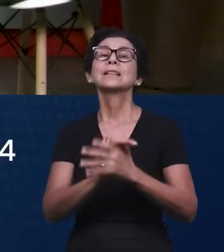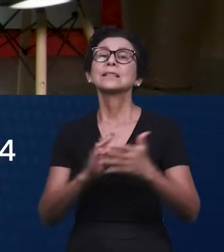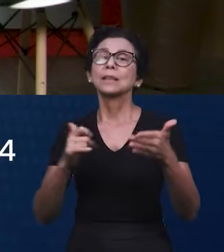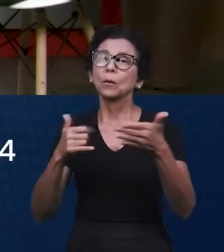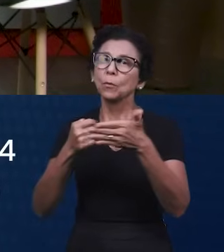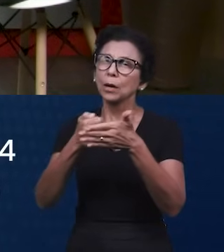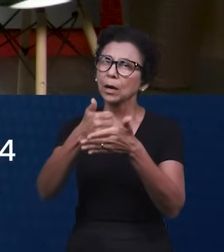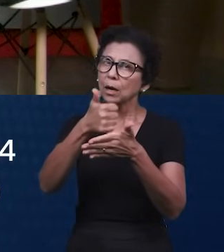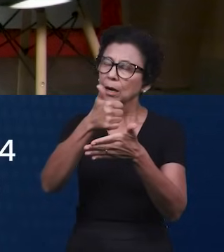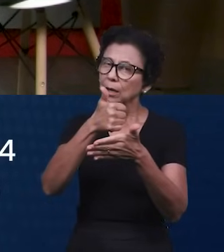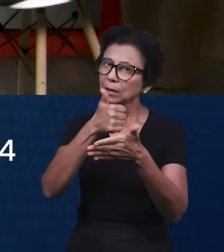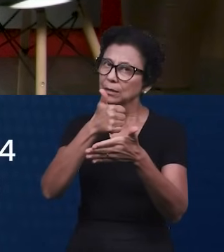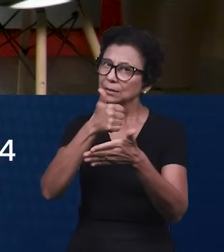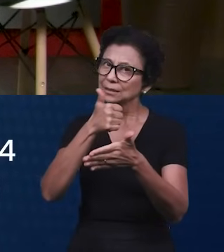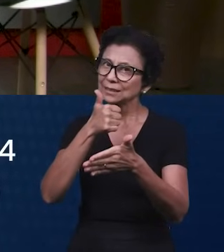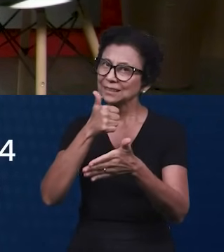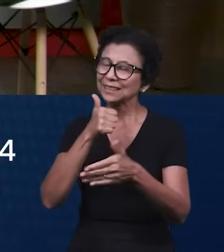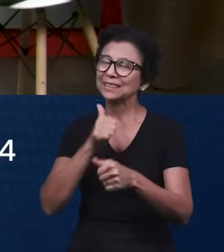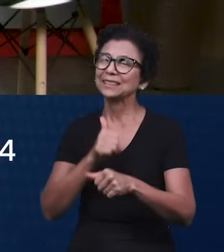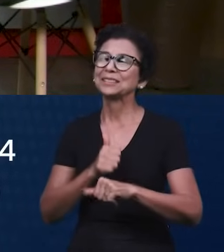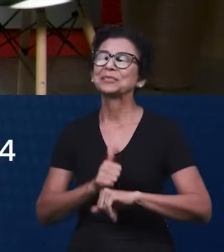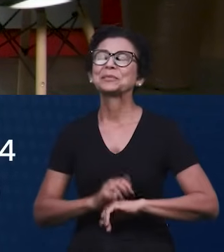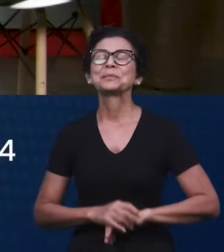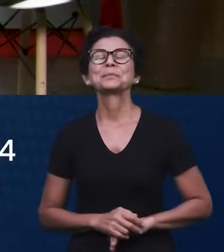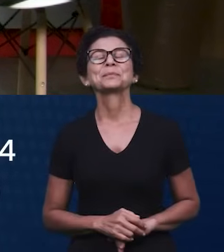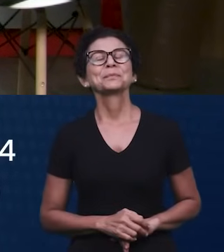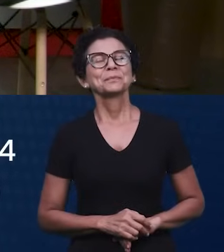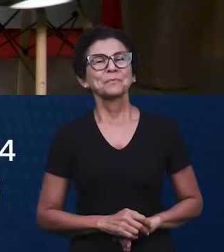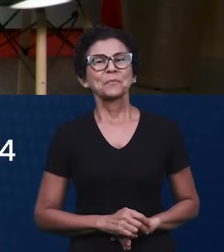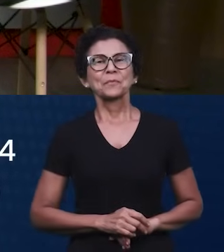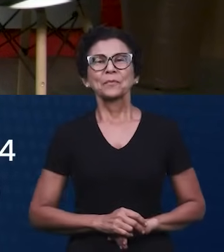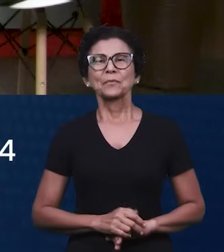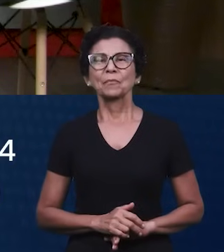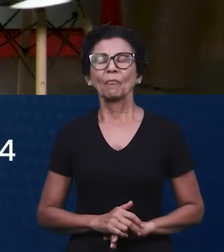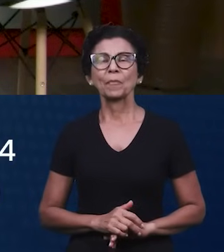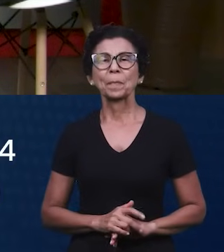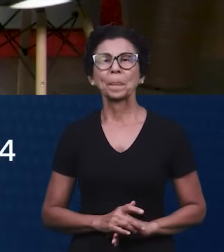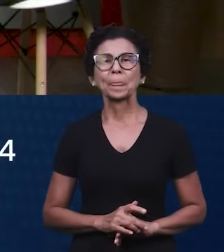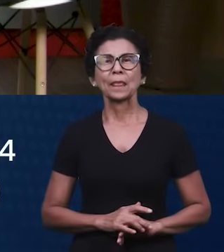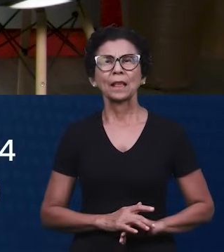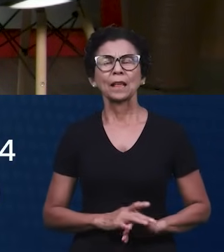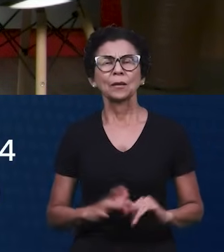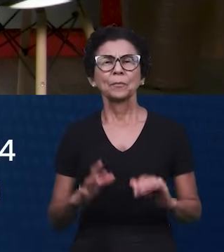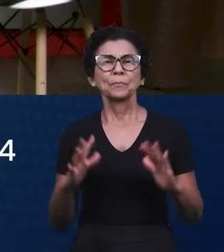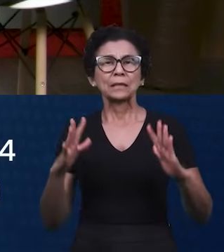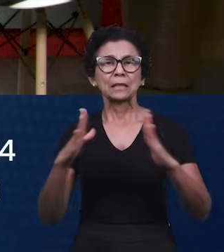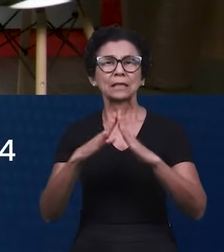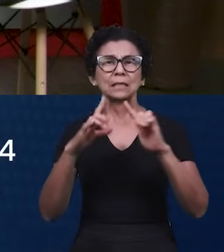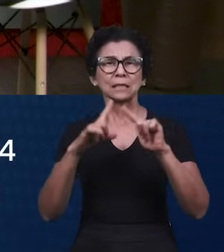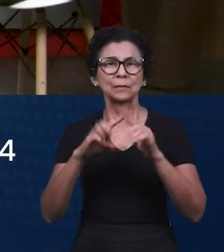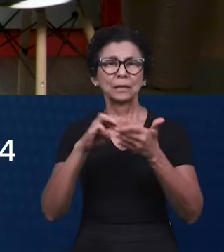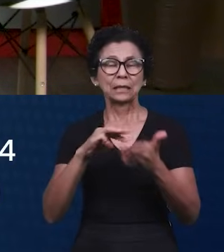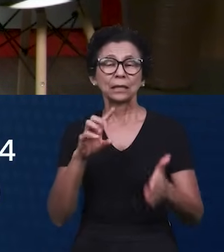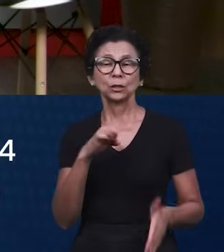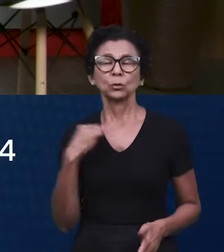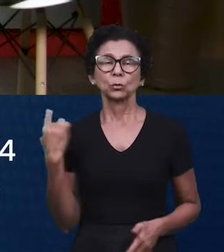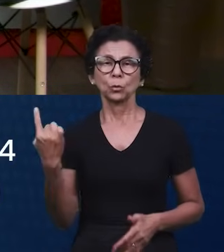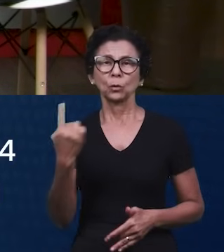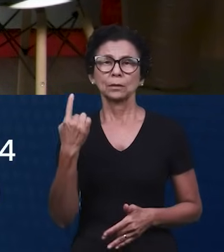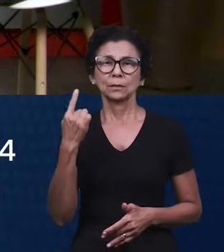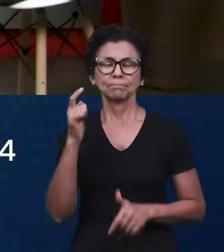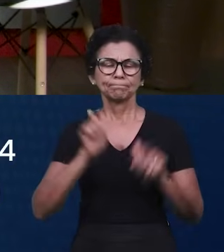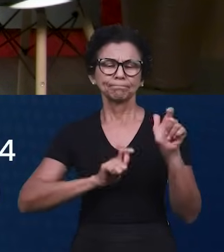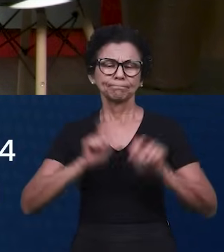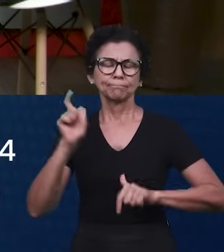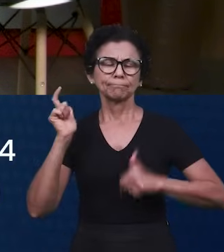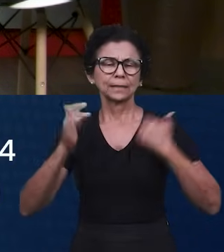está se aproximando. As igrejas estão alegres, comprometidas. E nós estamos